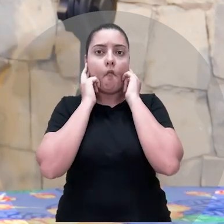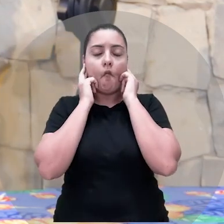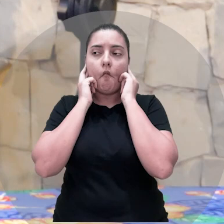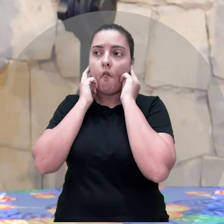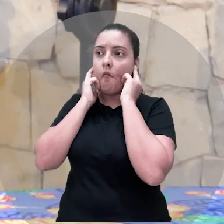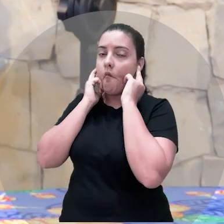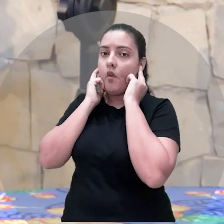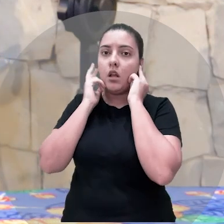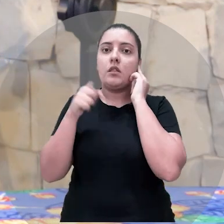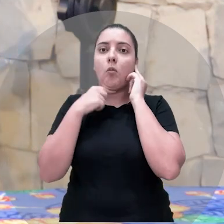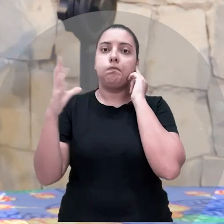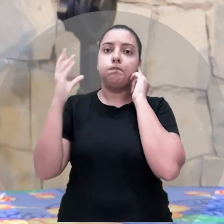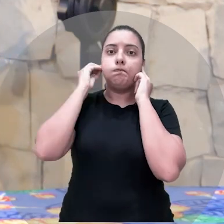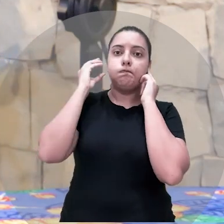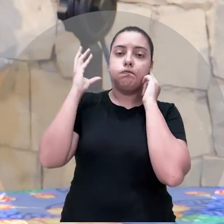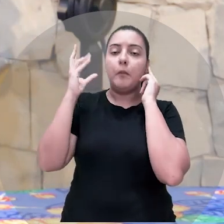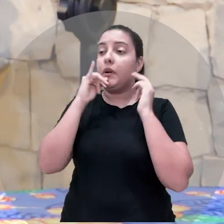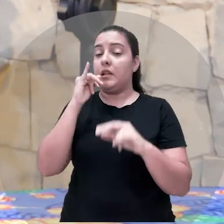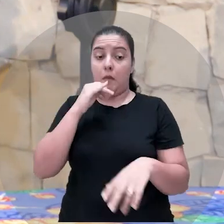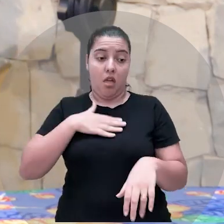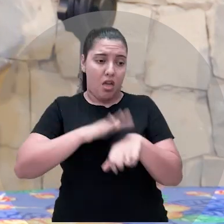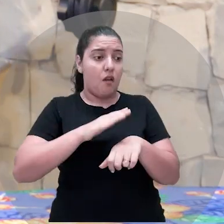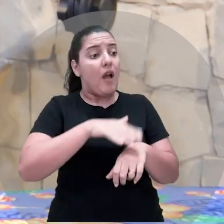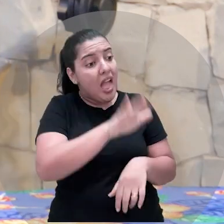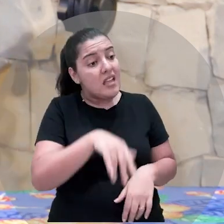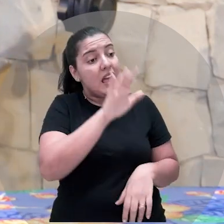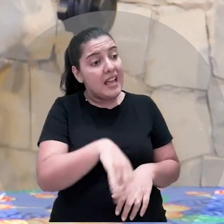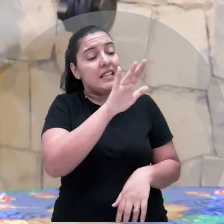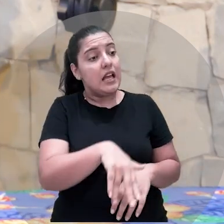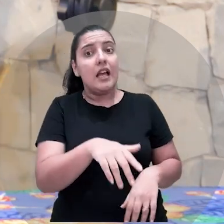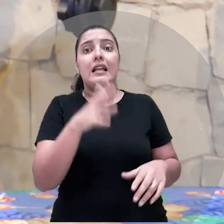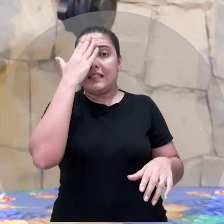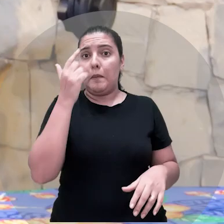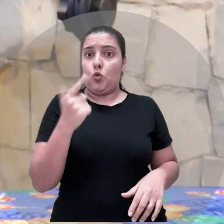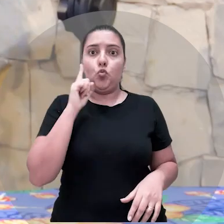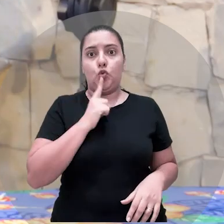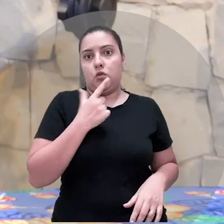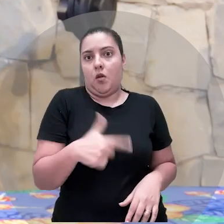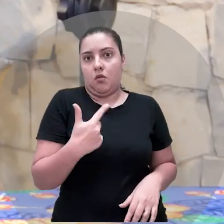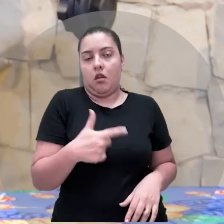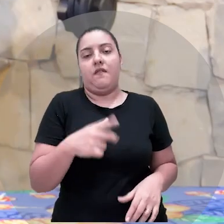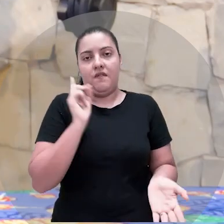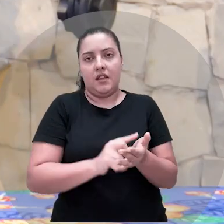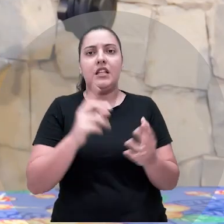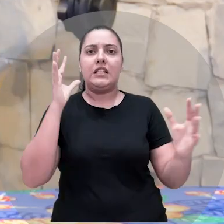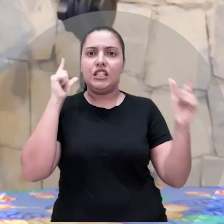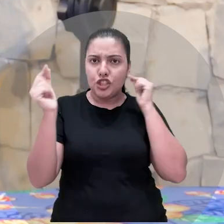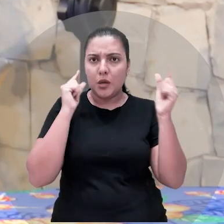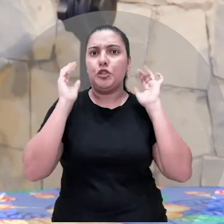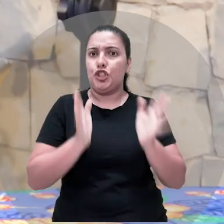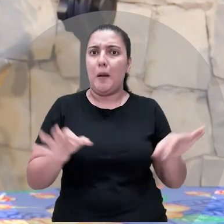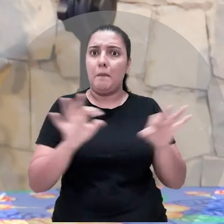de surda né digamos assim é um dos das característica práticas né que é você falar com a criança diversas vezes você sabe que ela não tem problema auditivo porque você já